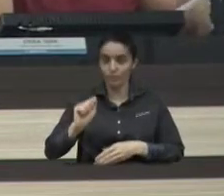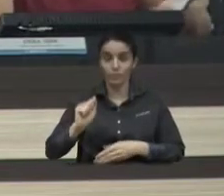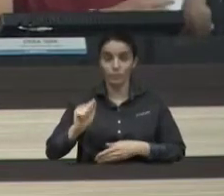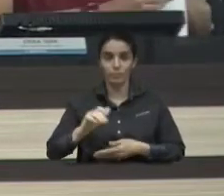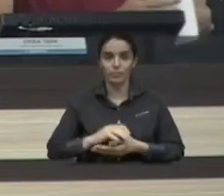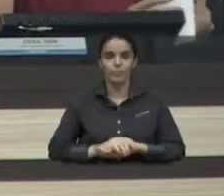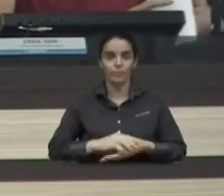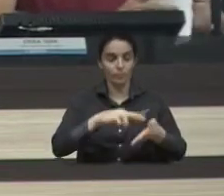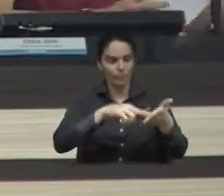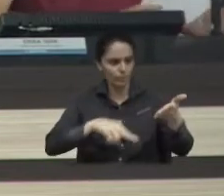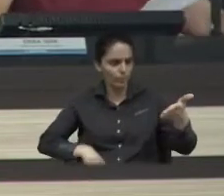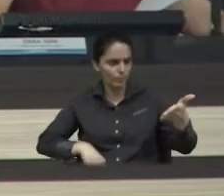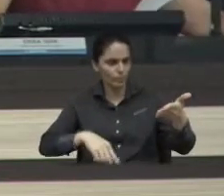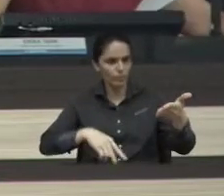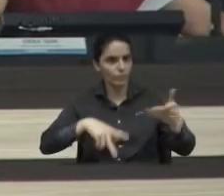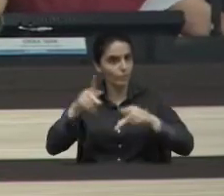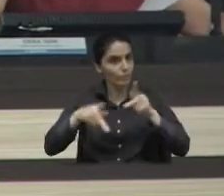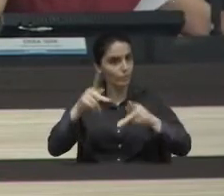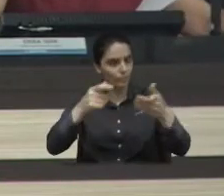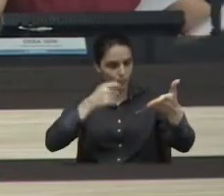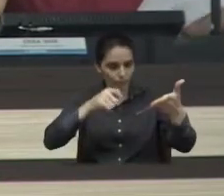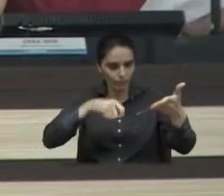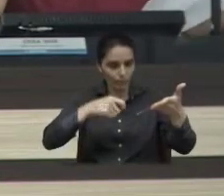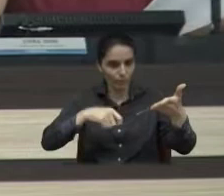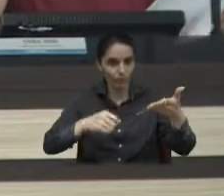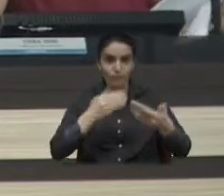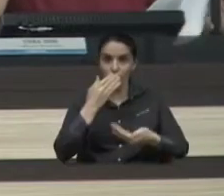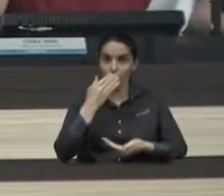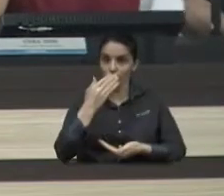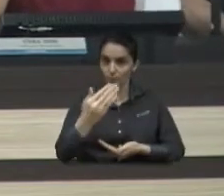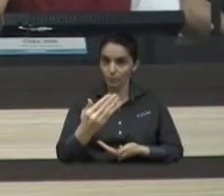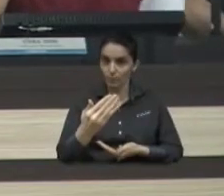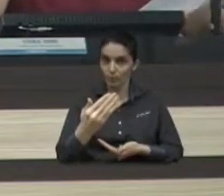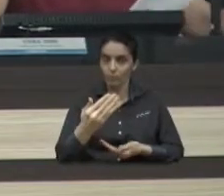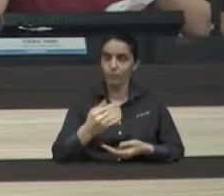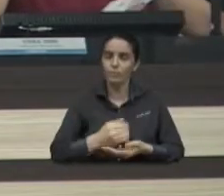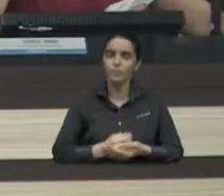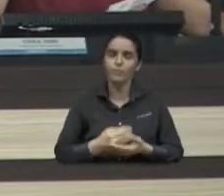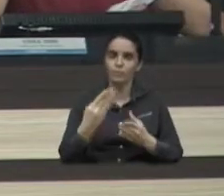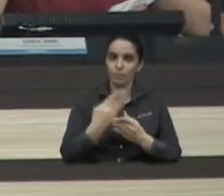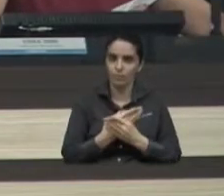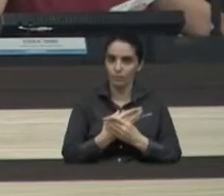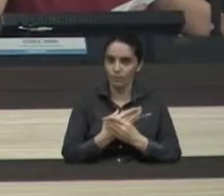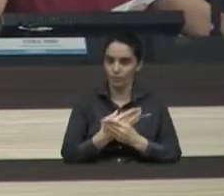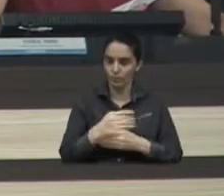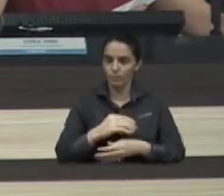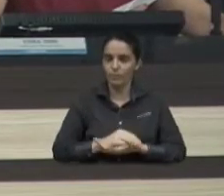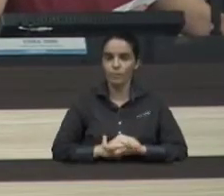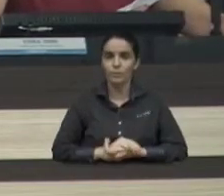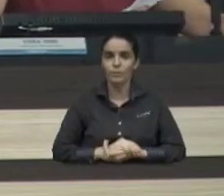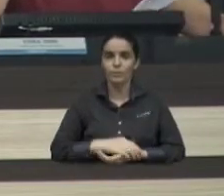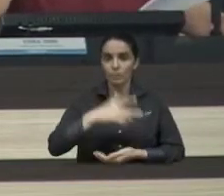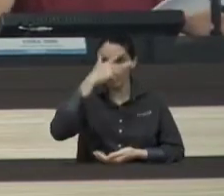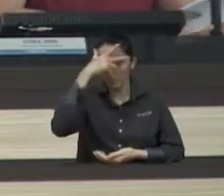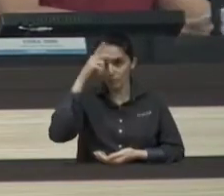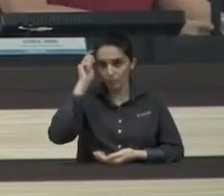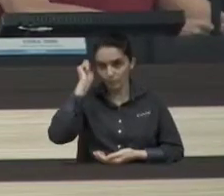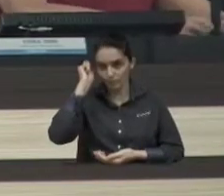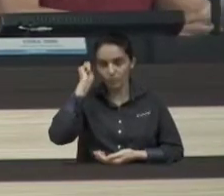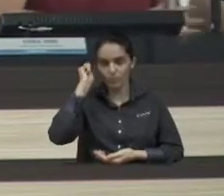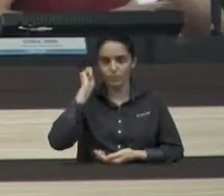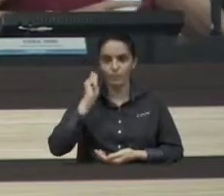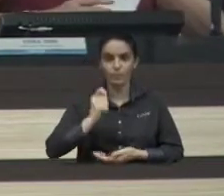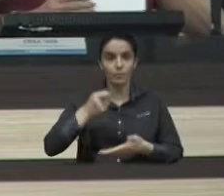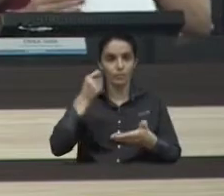aquelas assinaturas, entrou com pedido de um inquérito, um pedido liminar. E a Prefeitura foi obrigada, na época,